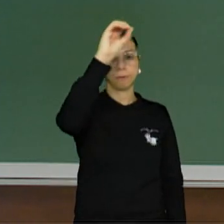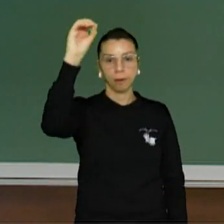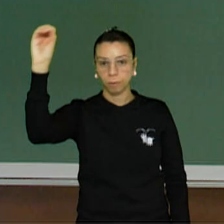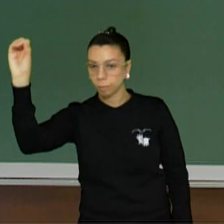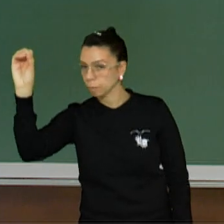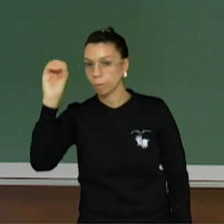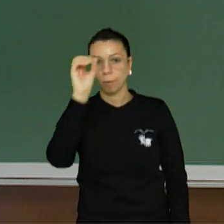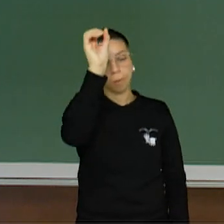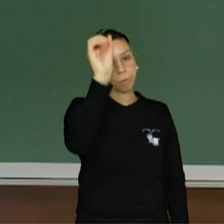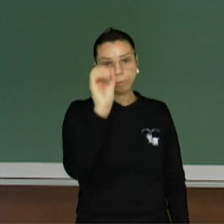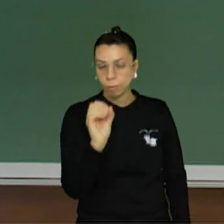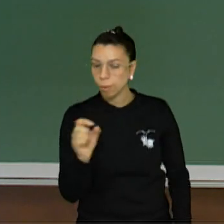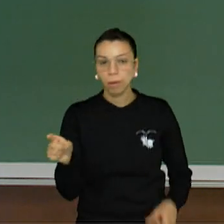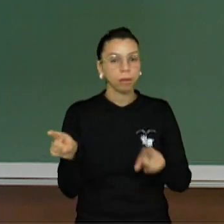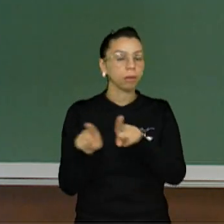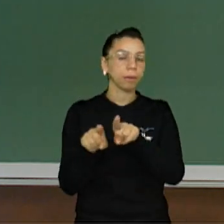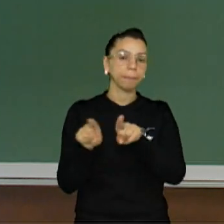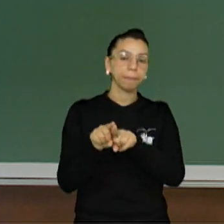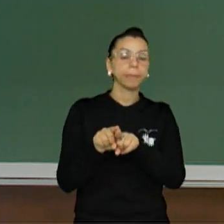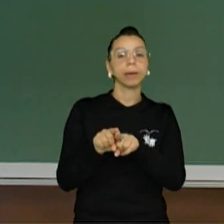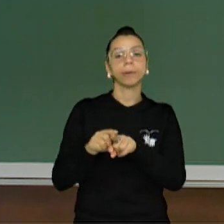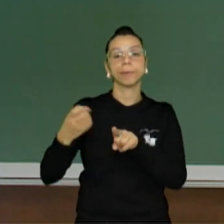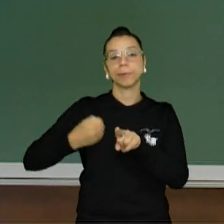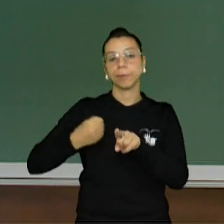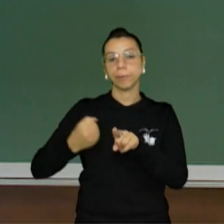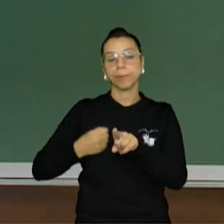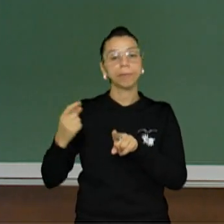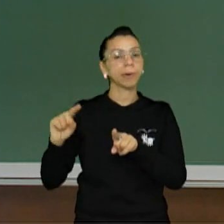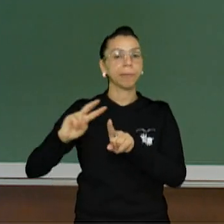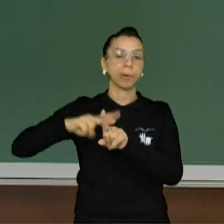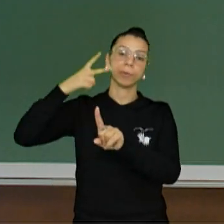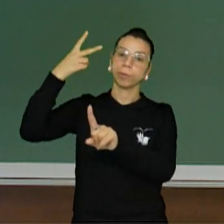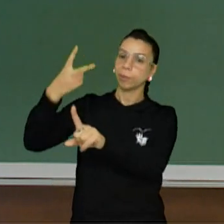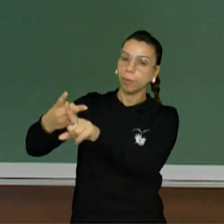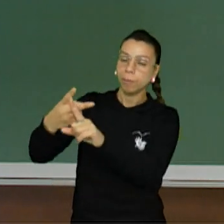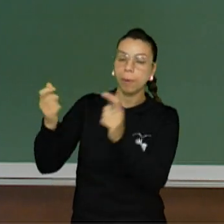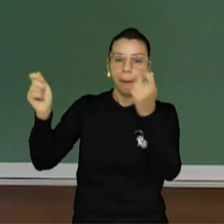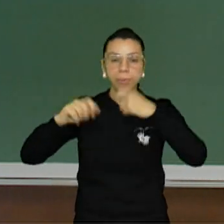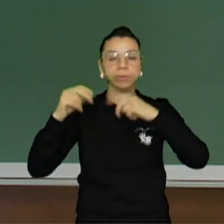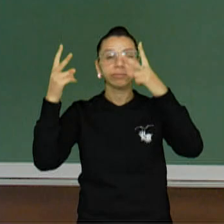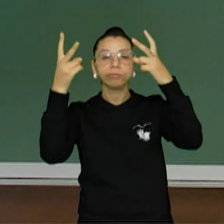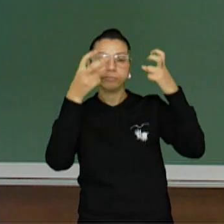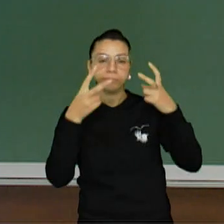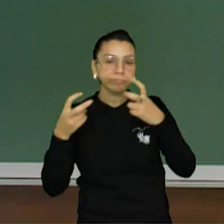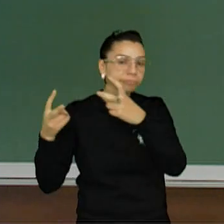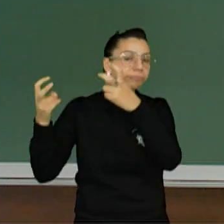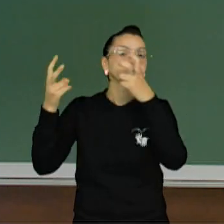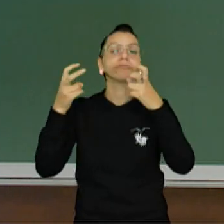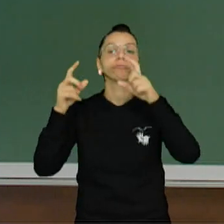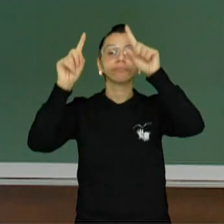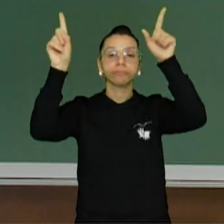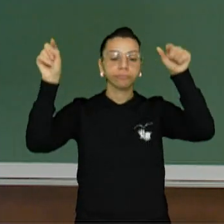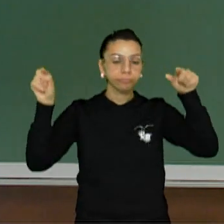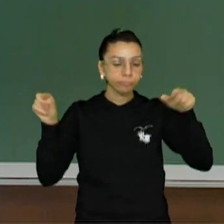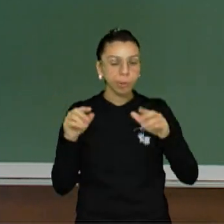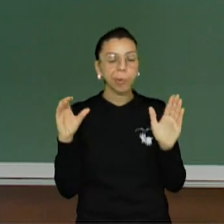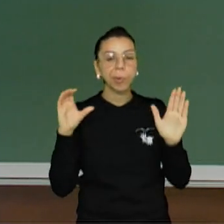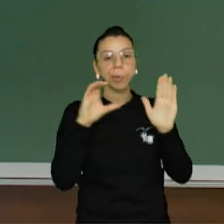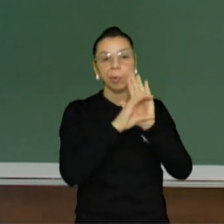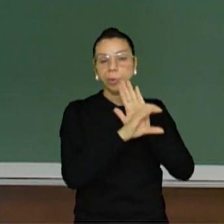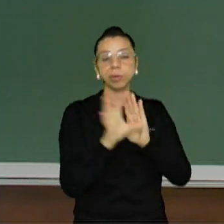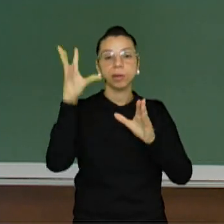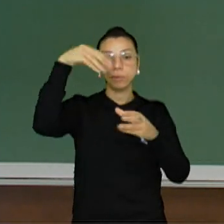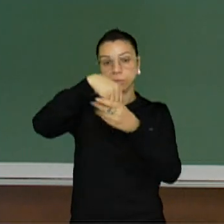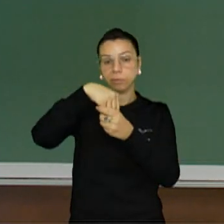não são proporcionais, né? Mas você viu que você tem que dar uma olhada na matriz para ver se não existe uma propriedade dentro